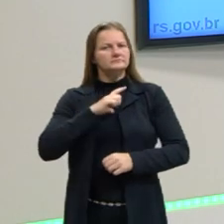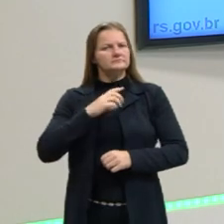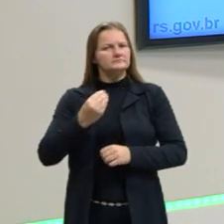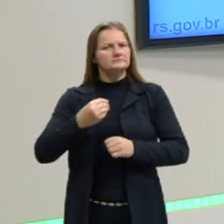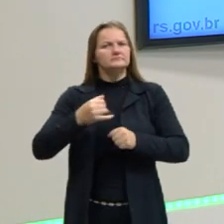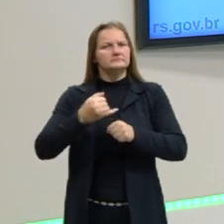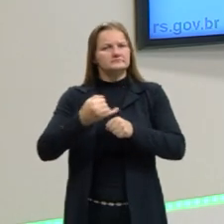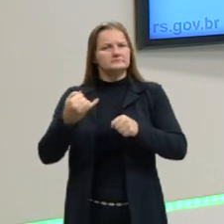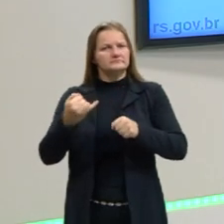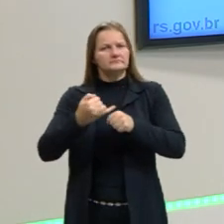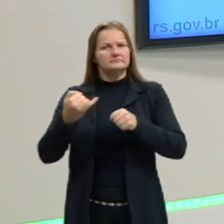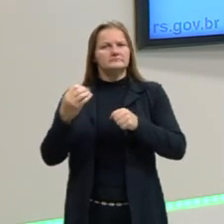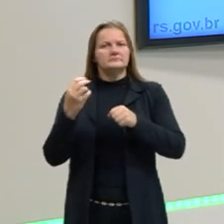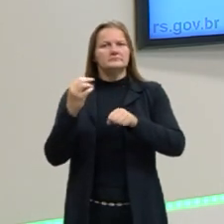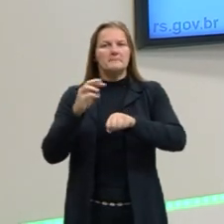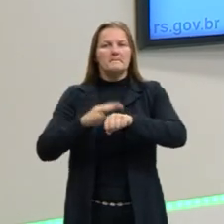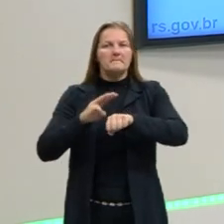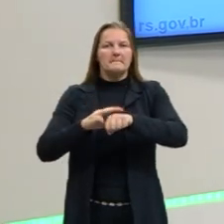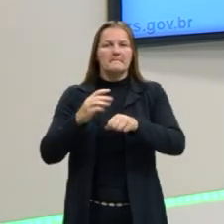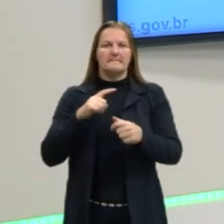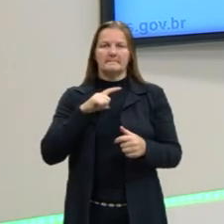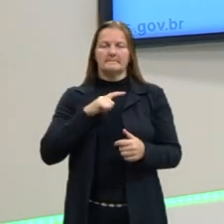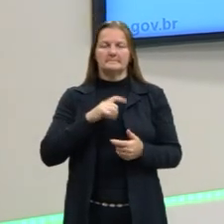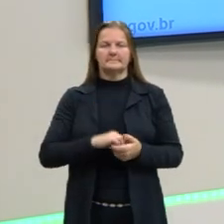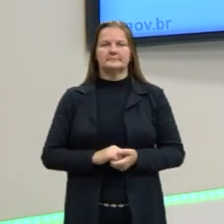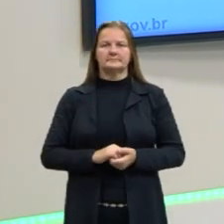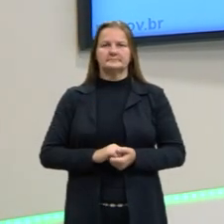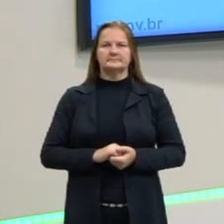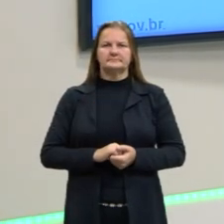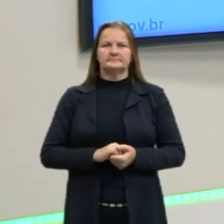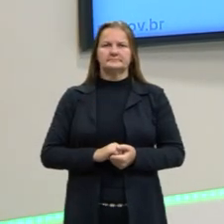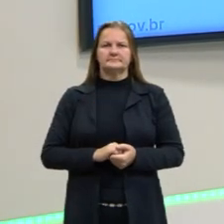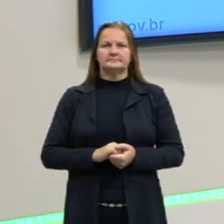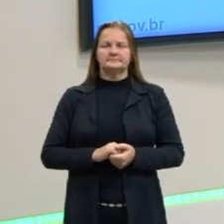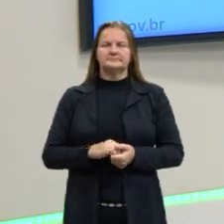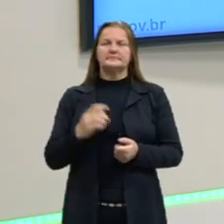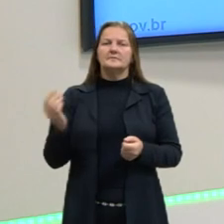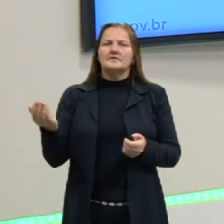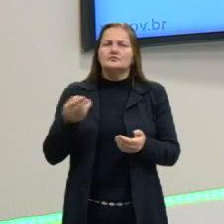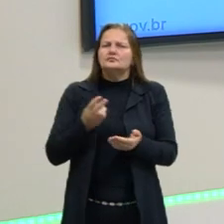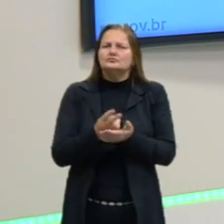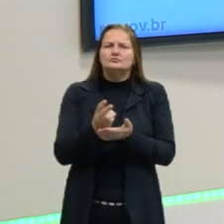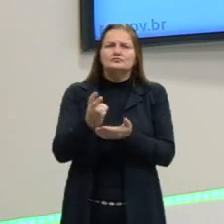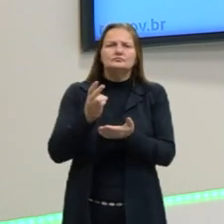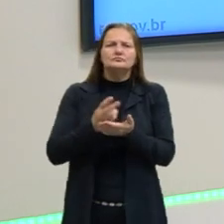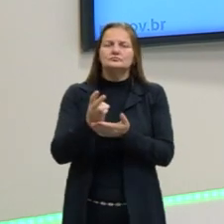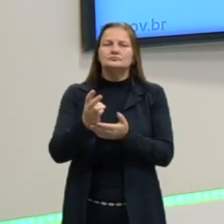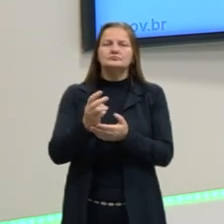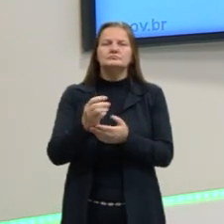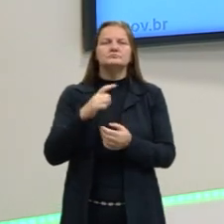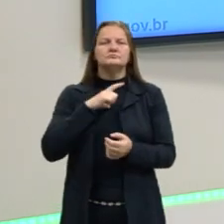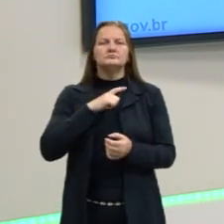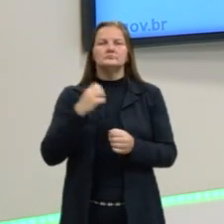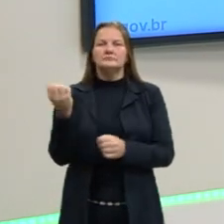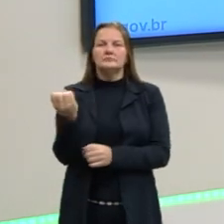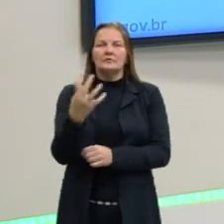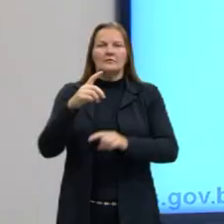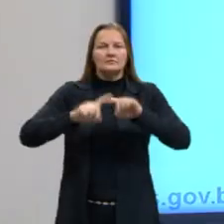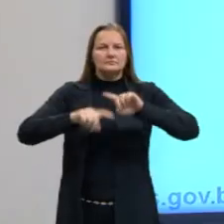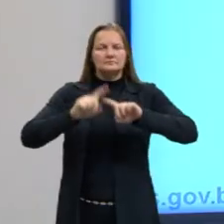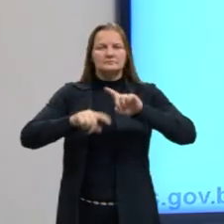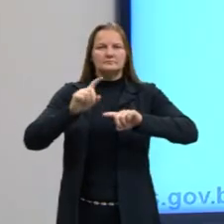tanto essas ligas metálicas trabalha com ligação metálica e ela atrasa a chance de a gente tem novos